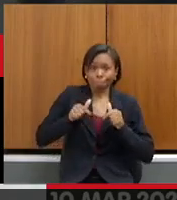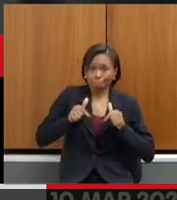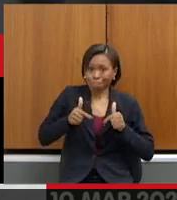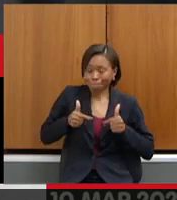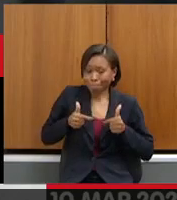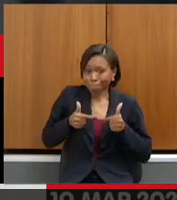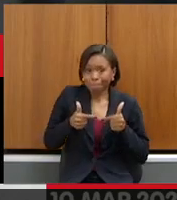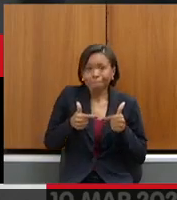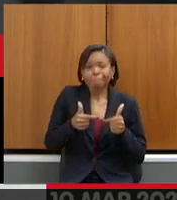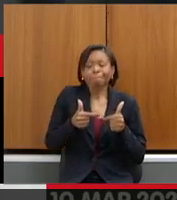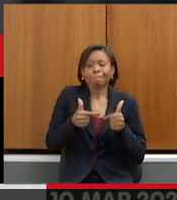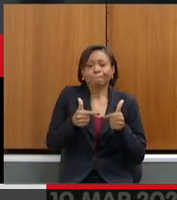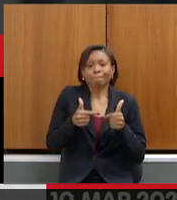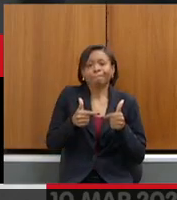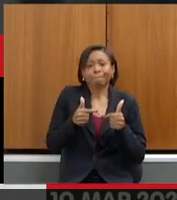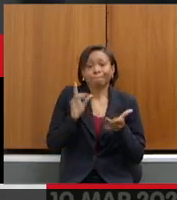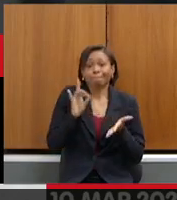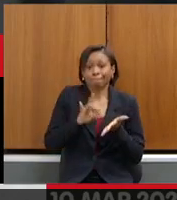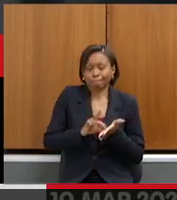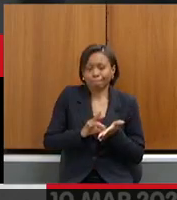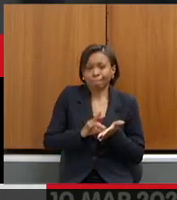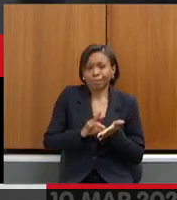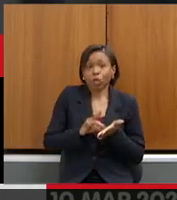que é real nós mandamos